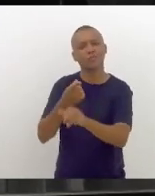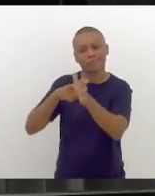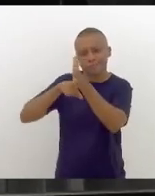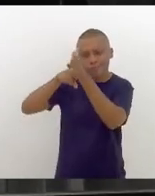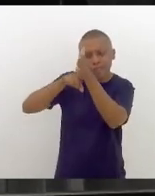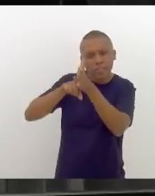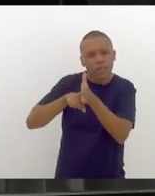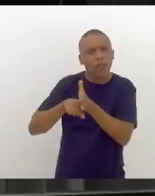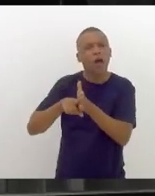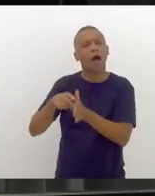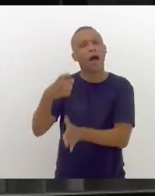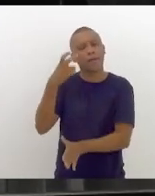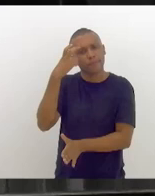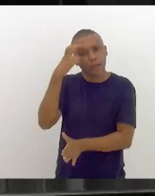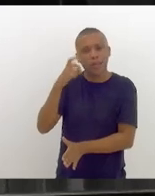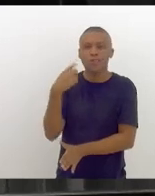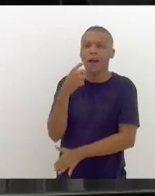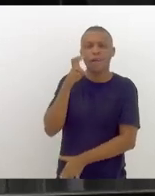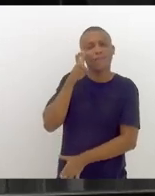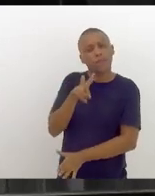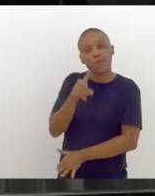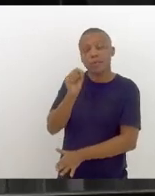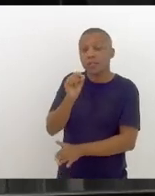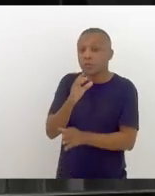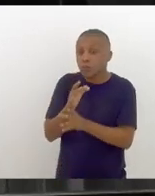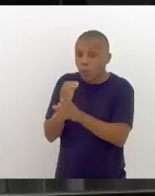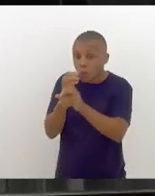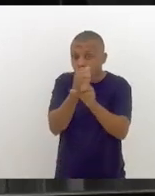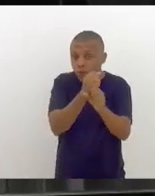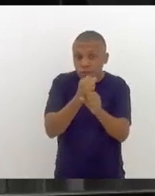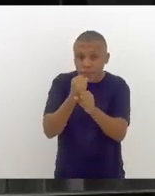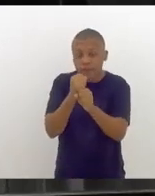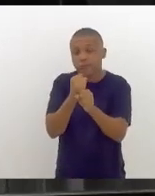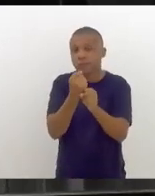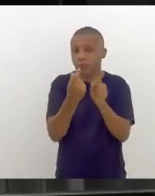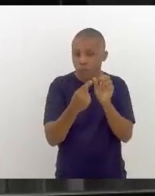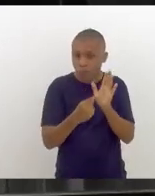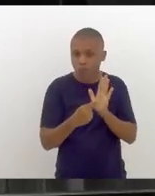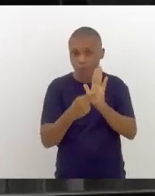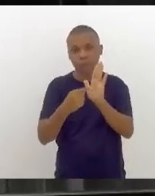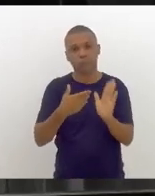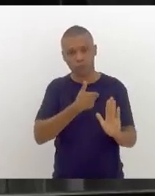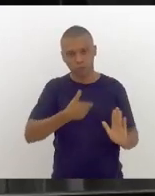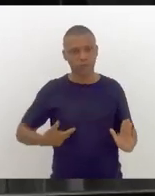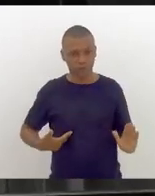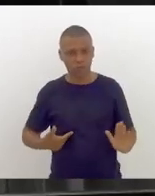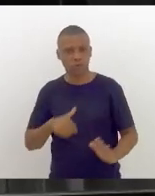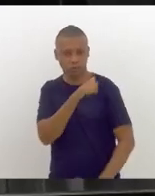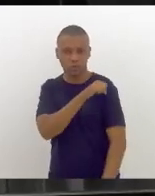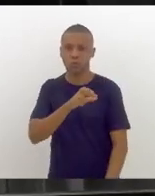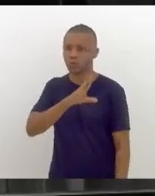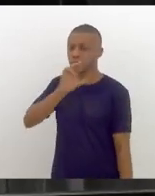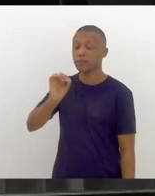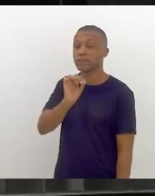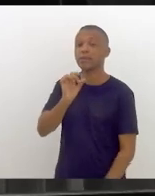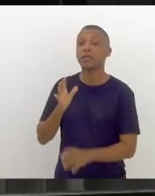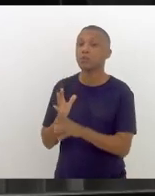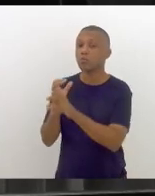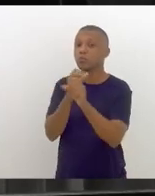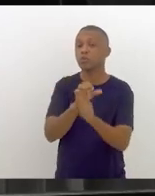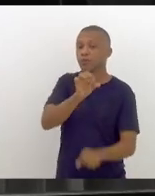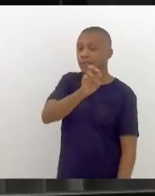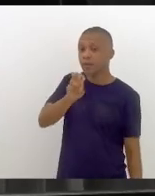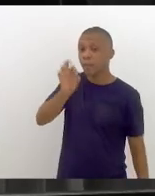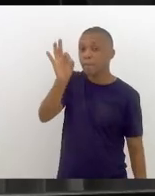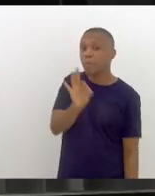e a gente viu aqui no orçamento disponibilizado pelo governador do estado que 95%